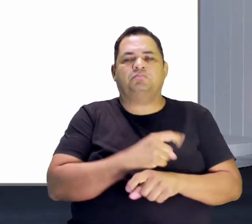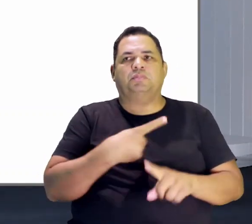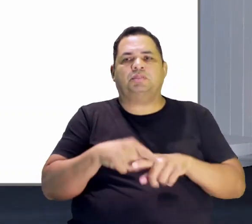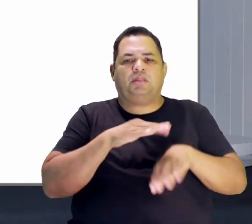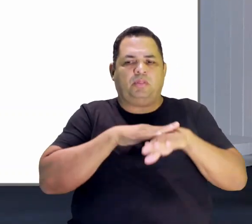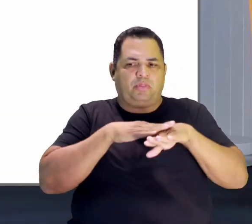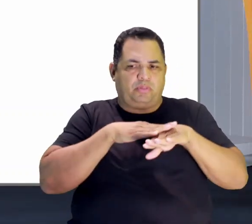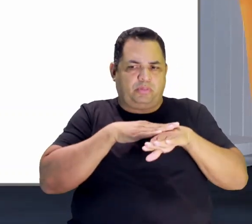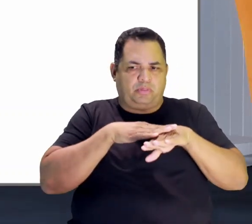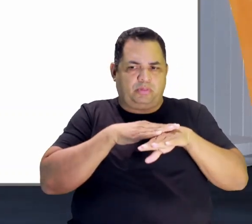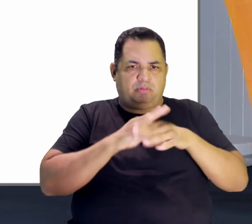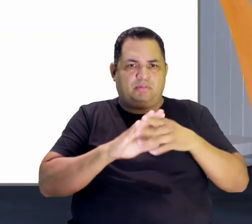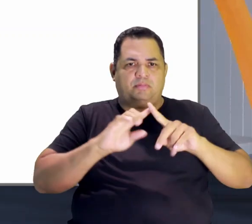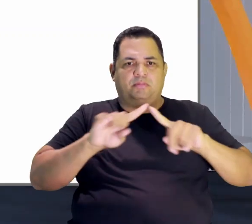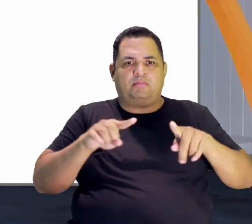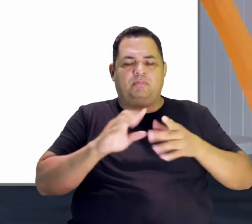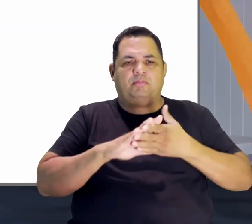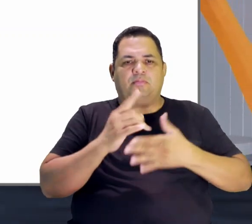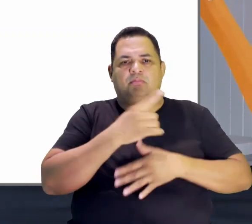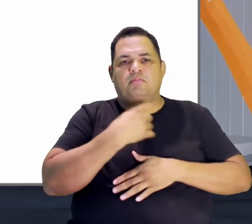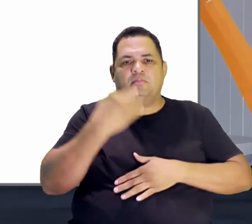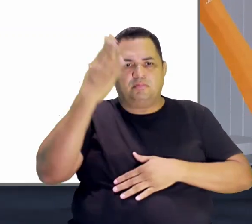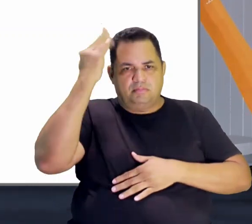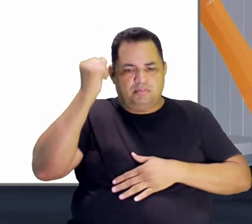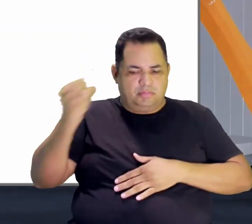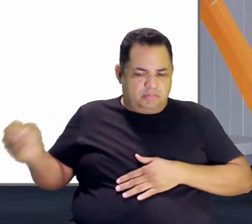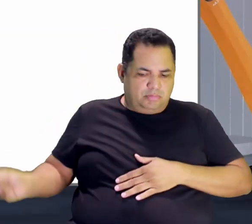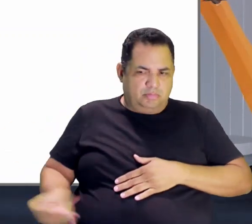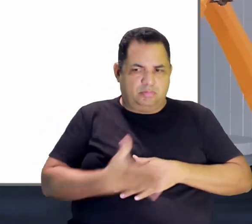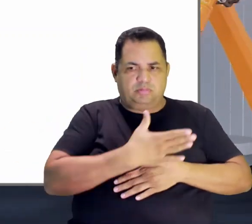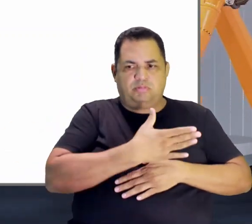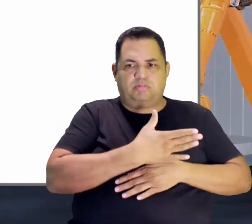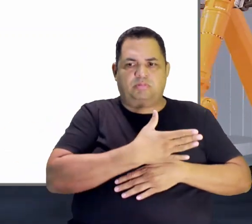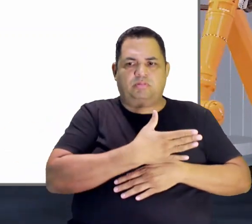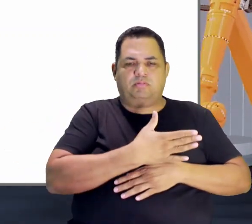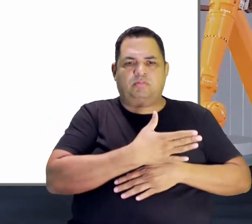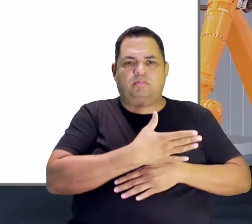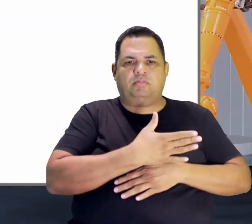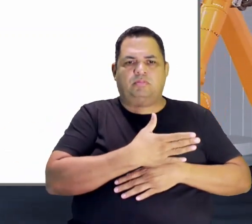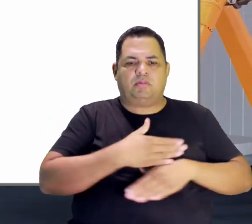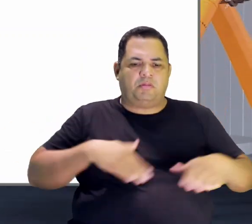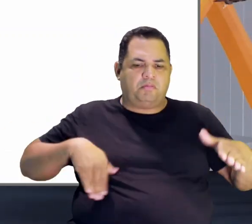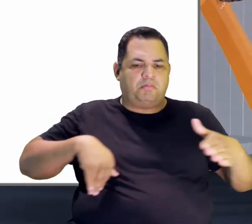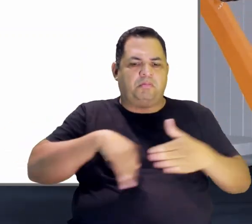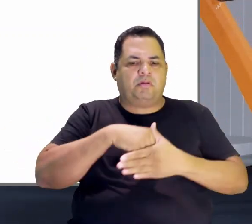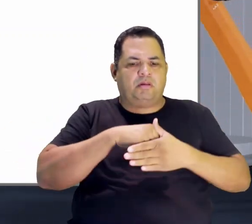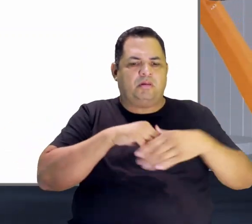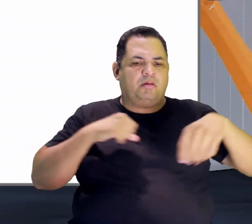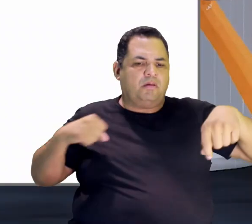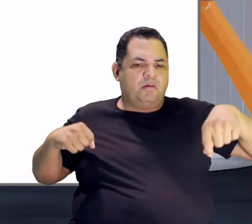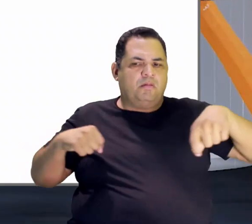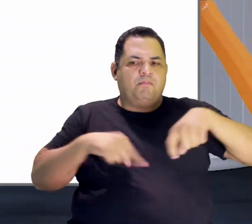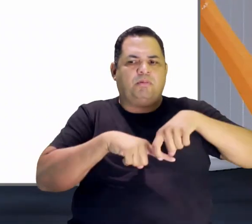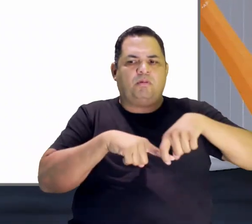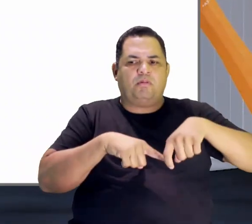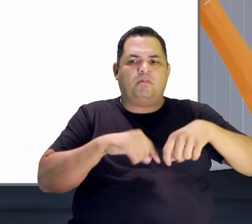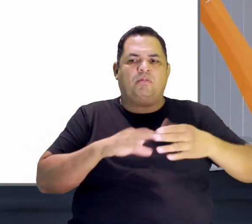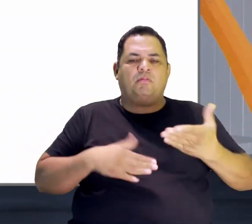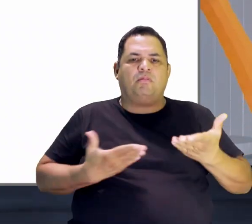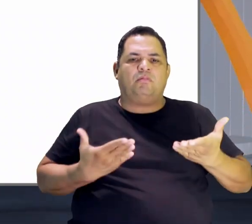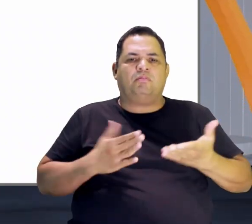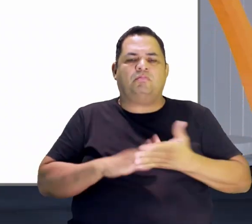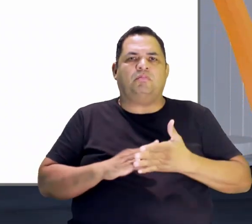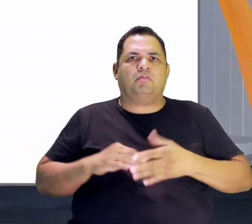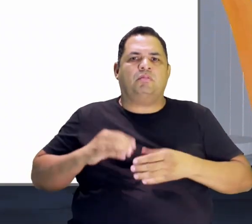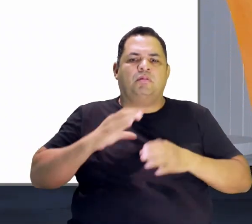atrito. Mas a gente sabe que você pode empurrar e soltar. Um chute de bola num campo de futebol. Você chuta e a bola